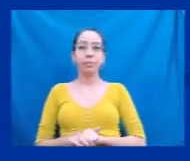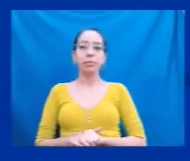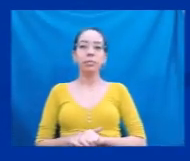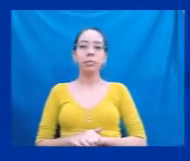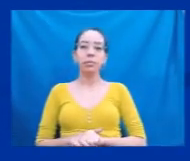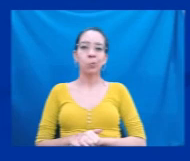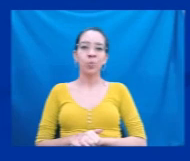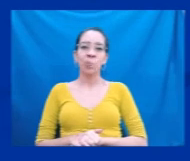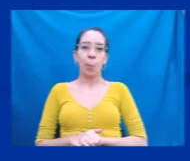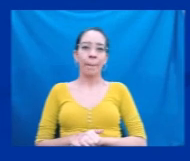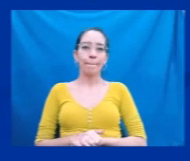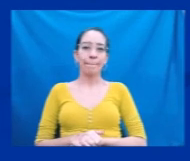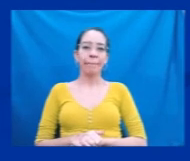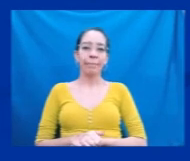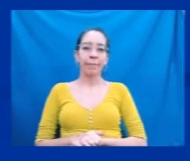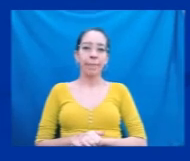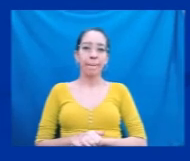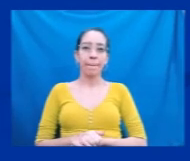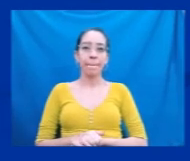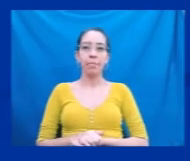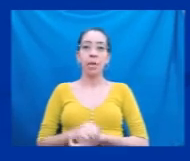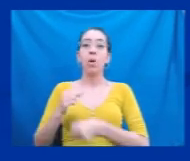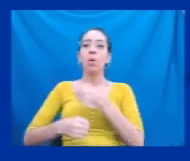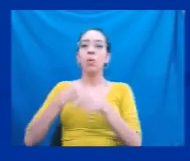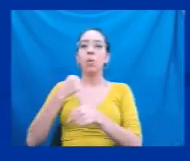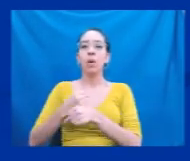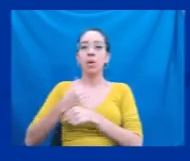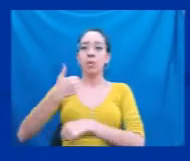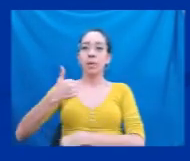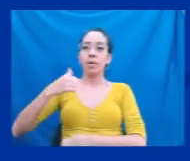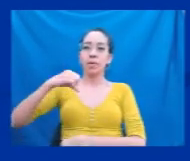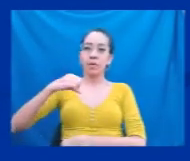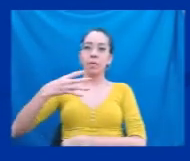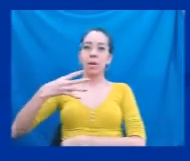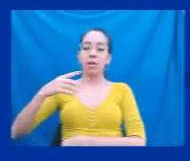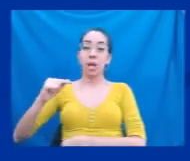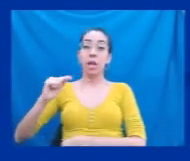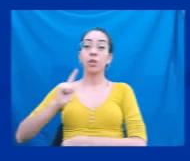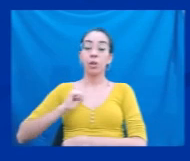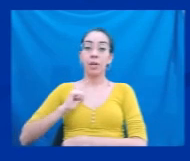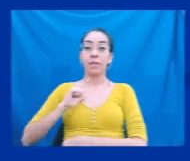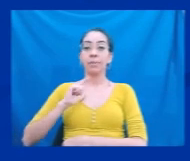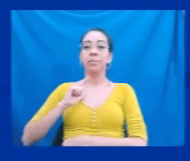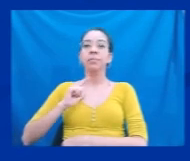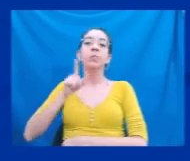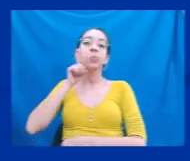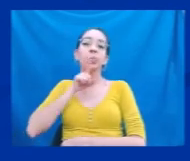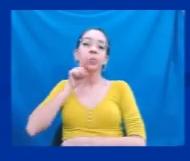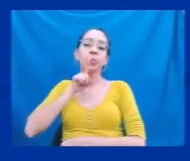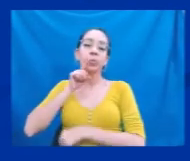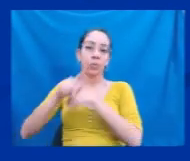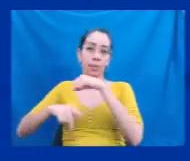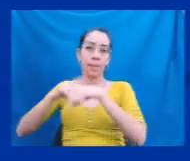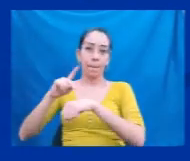Em 16 de abril de 1947, tem um acidente relatado que ocorreu nos Estados Unidos. Foi uma explosão